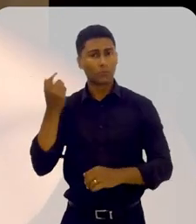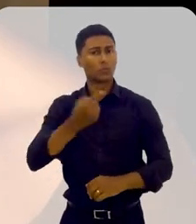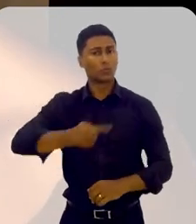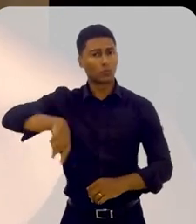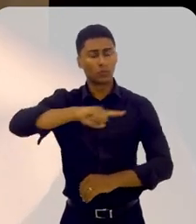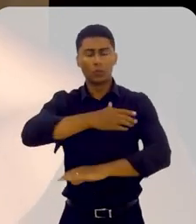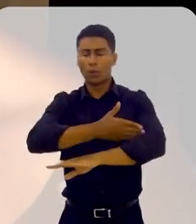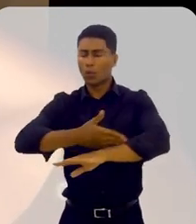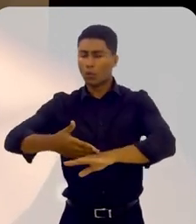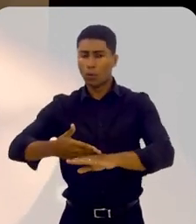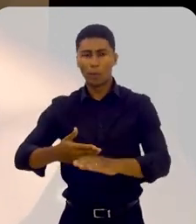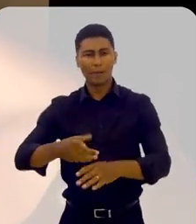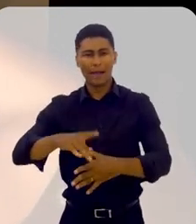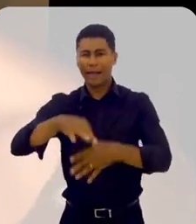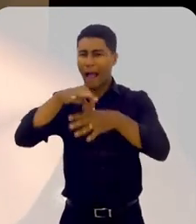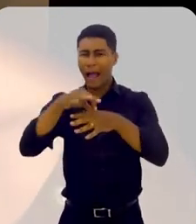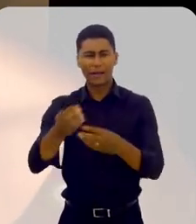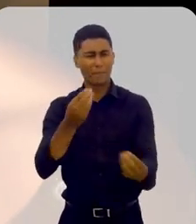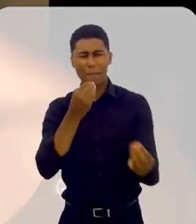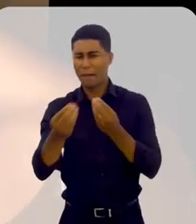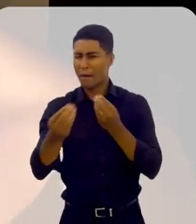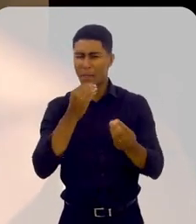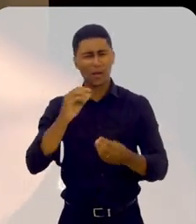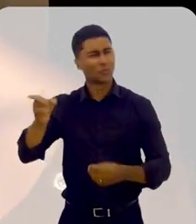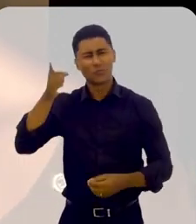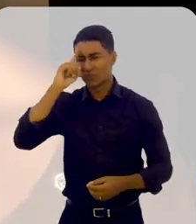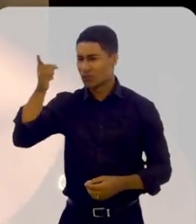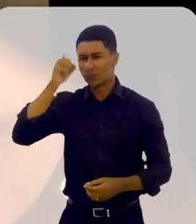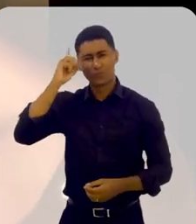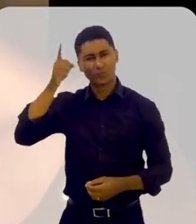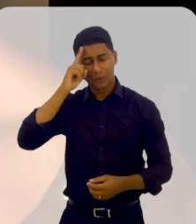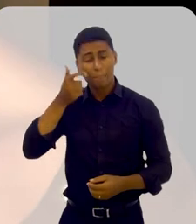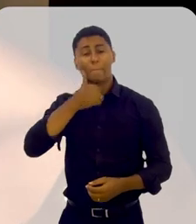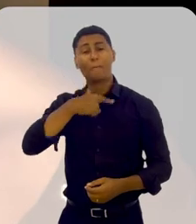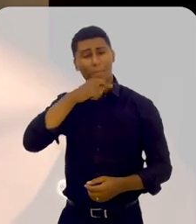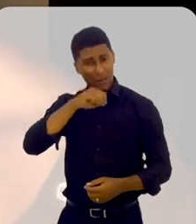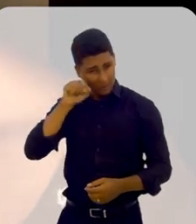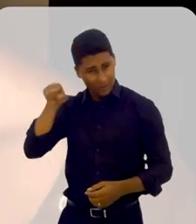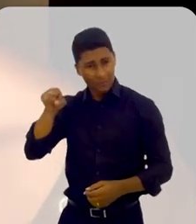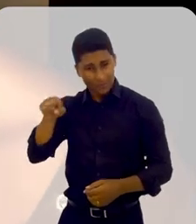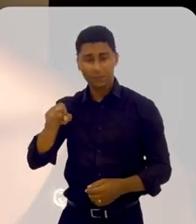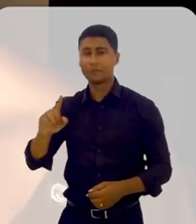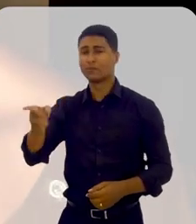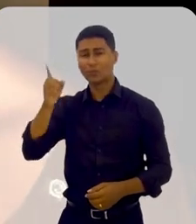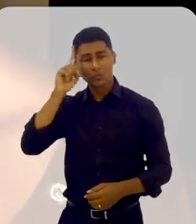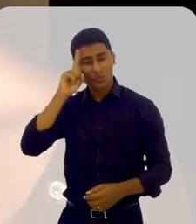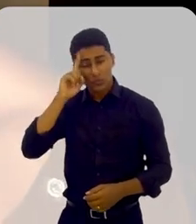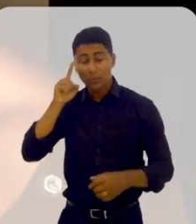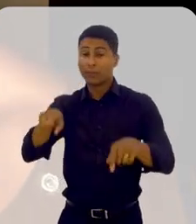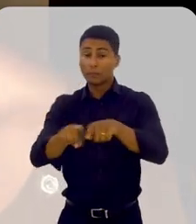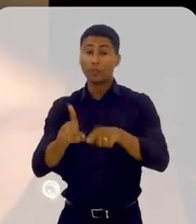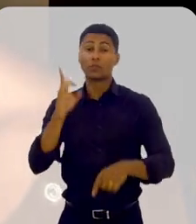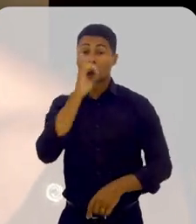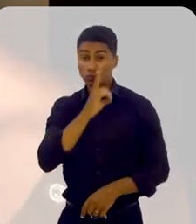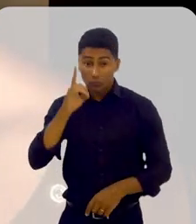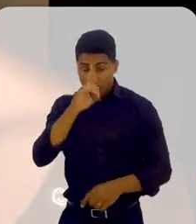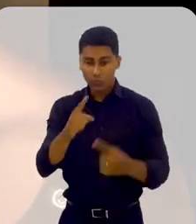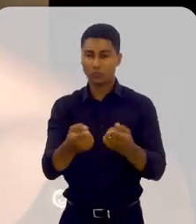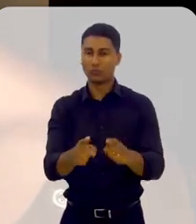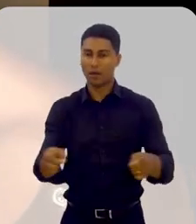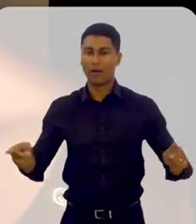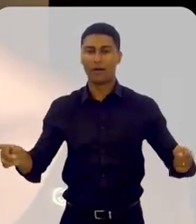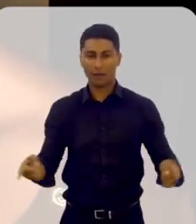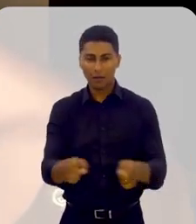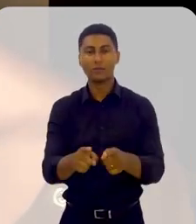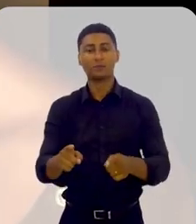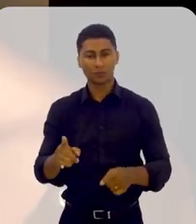carne. A gente tem uma tradição lá de comer muita carne, meu pai comia carne diariamente, né? Churrasco tradicionalmente todo domingo sem falta